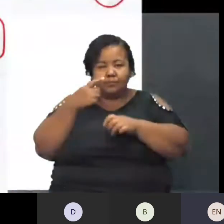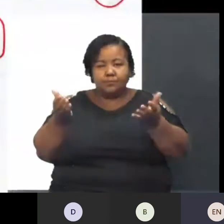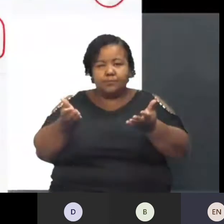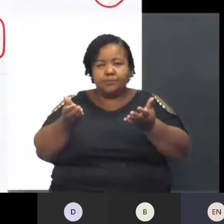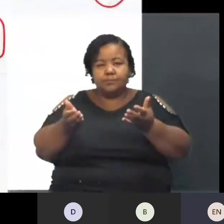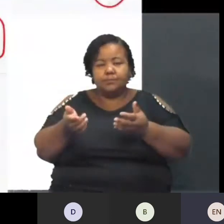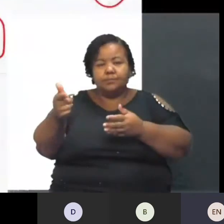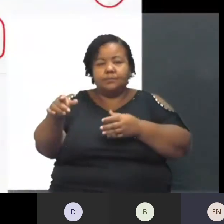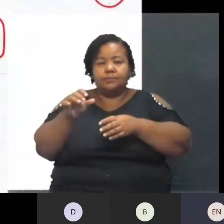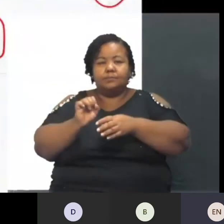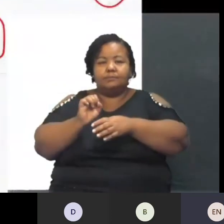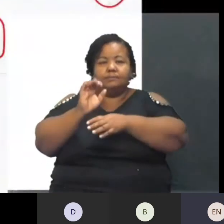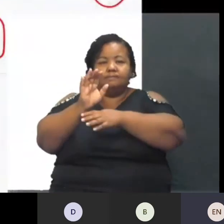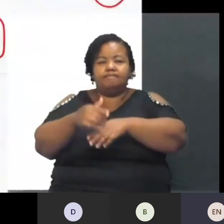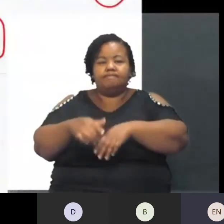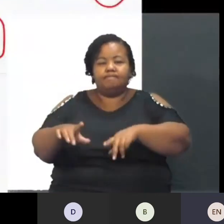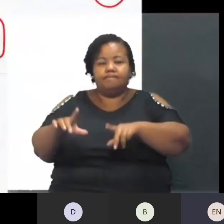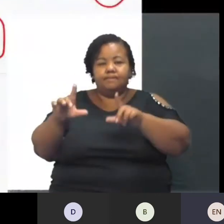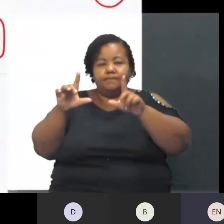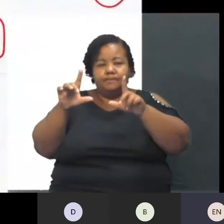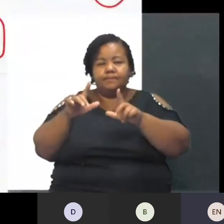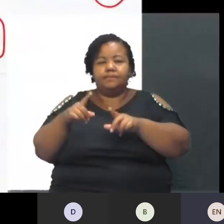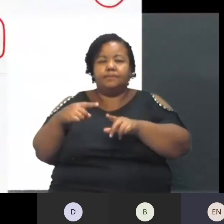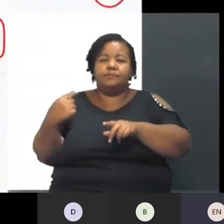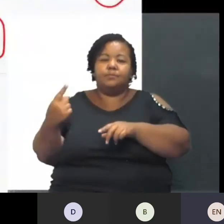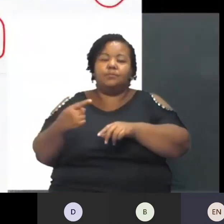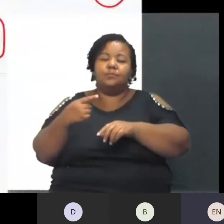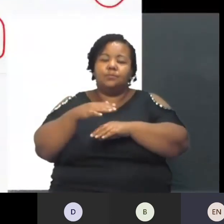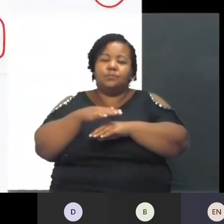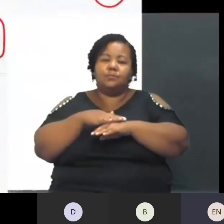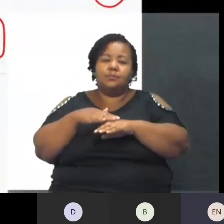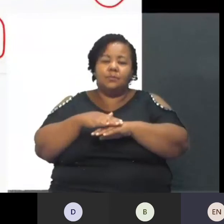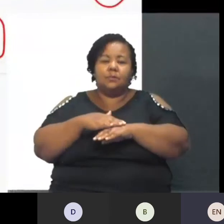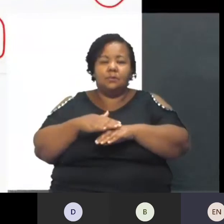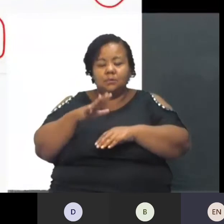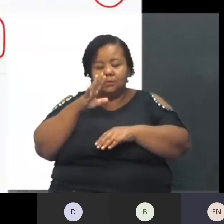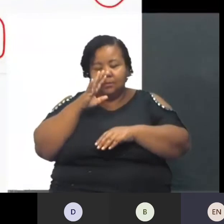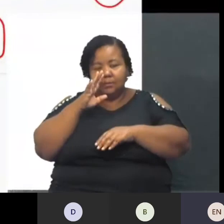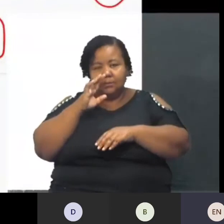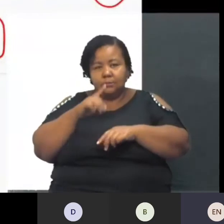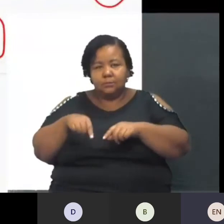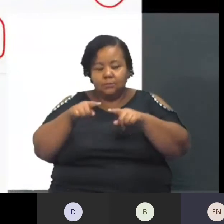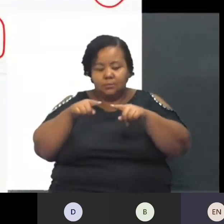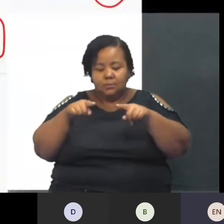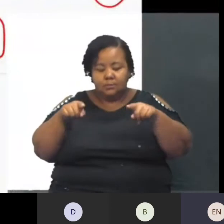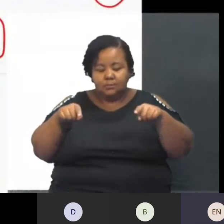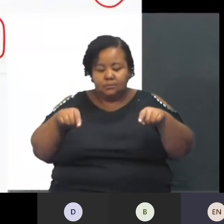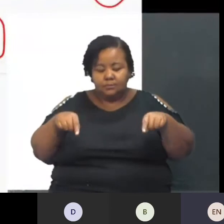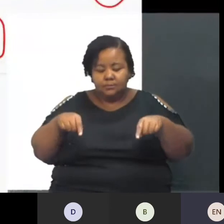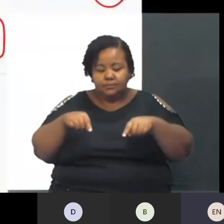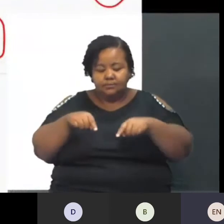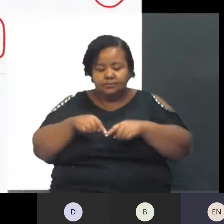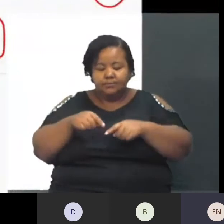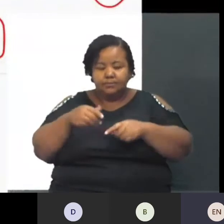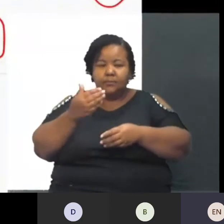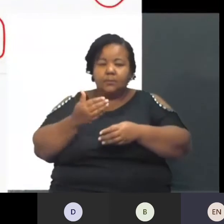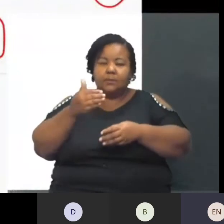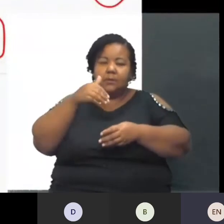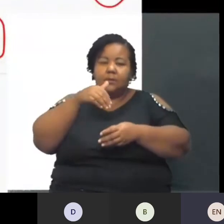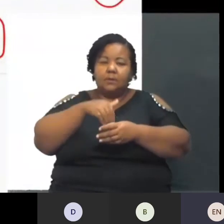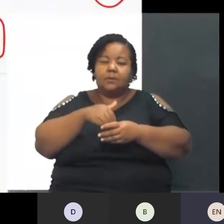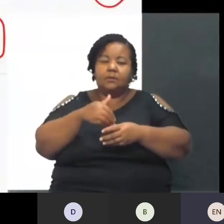nessa próxima imagem. Bom, então, como nós conversamos, observar a malâmina de traqueia justamente porque ela é formada pelo